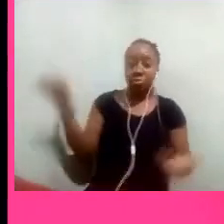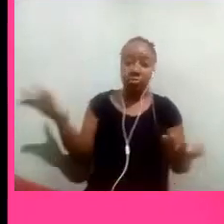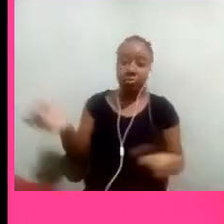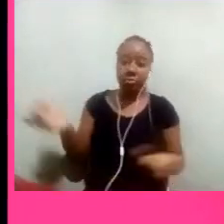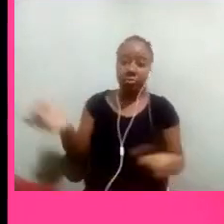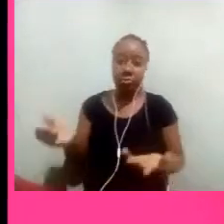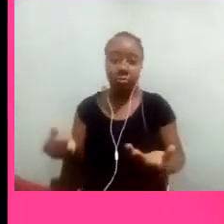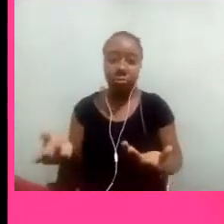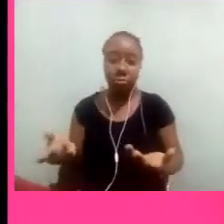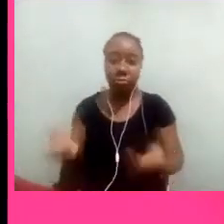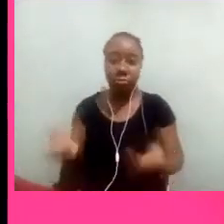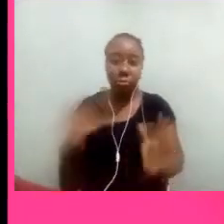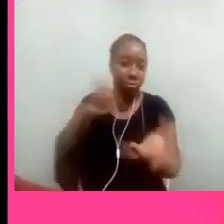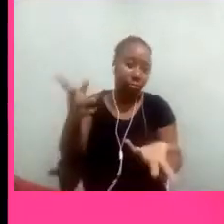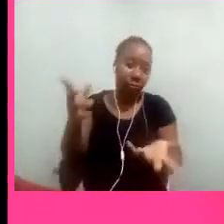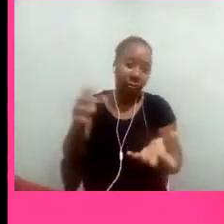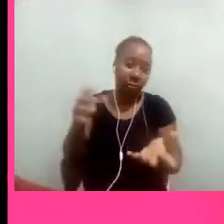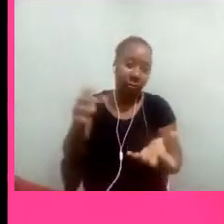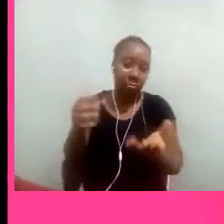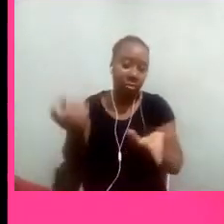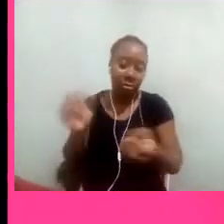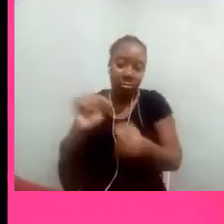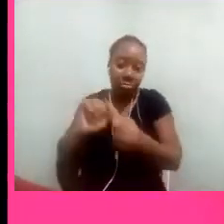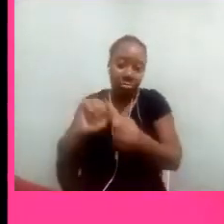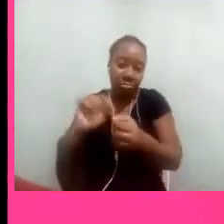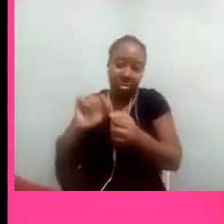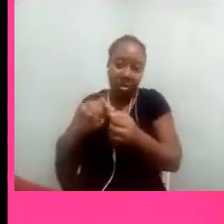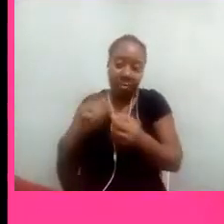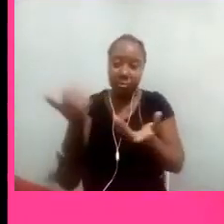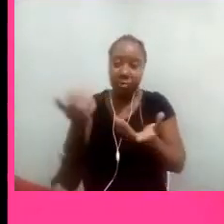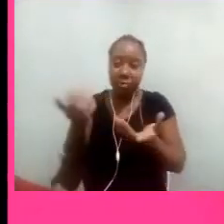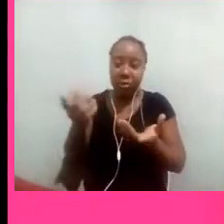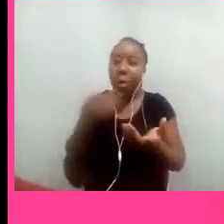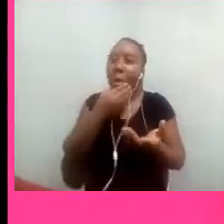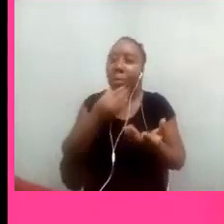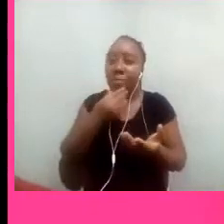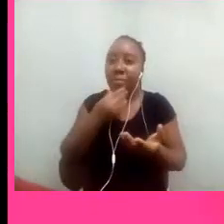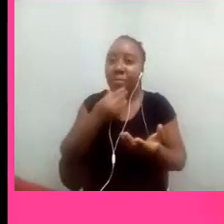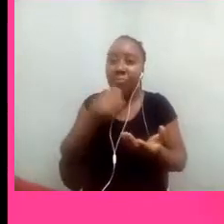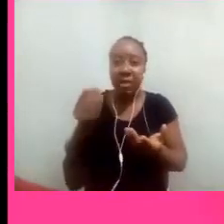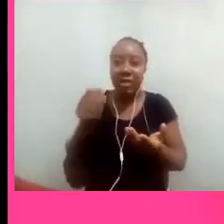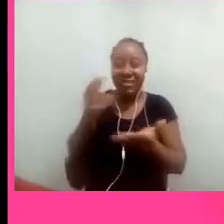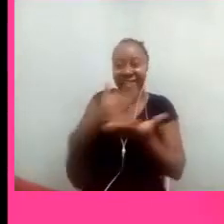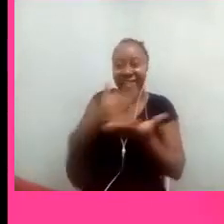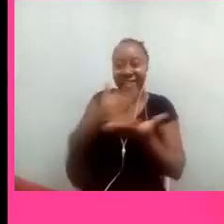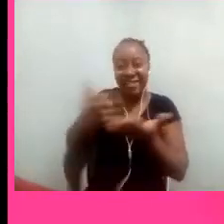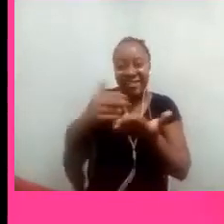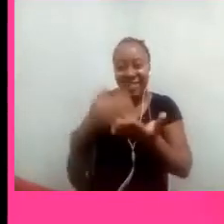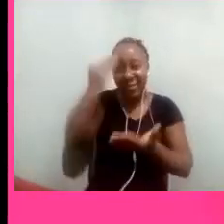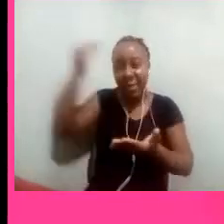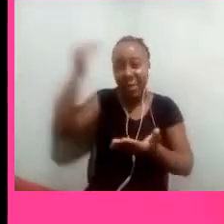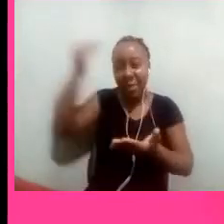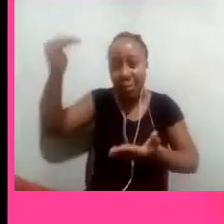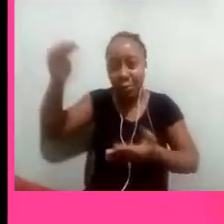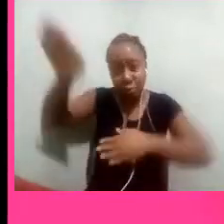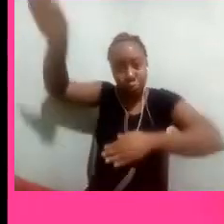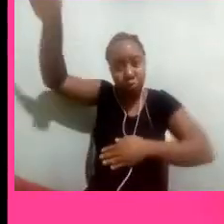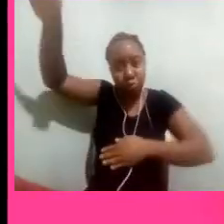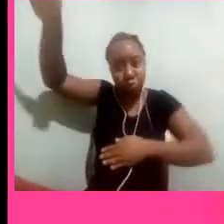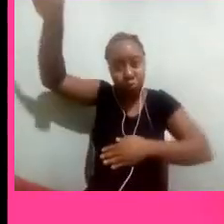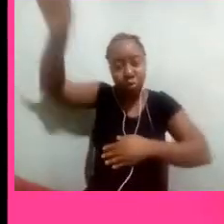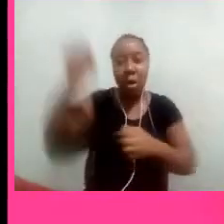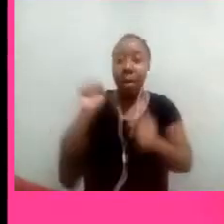do mundo de heróis. Eu aplico do lado de fora resina de